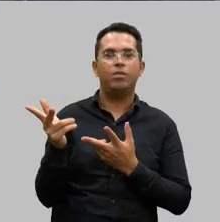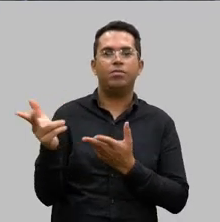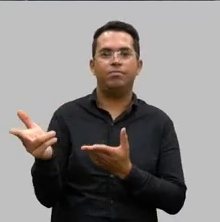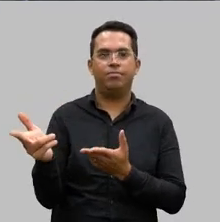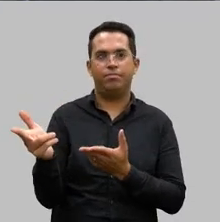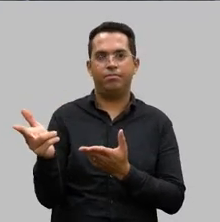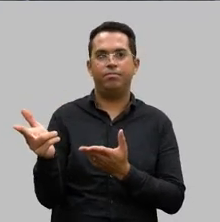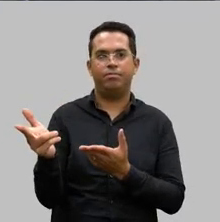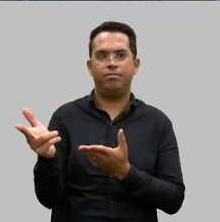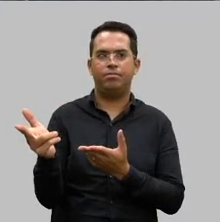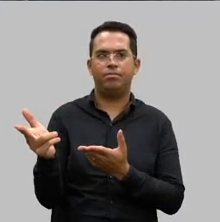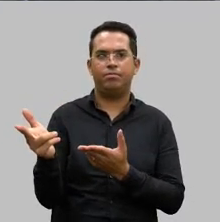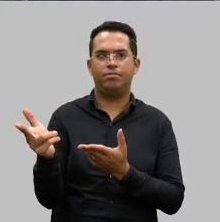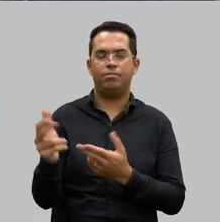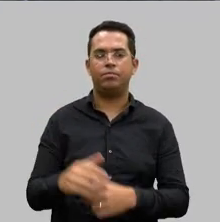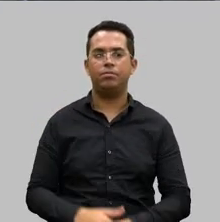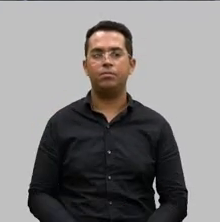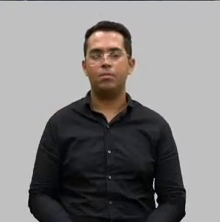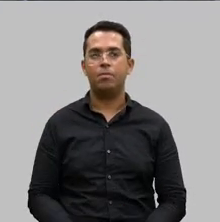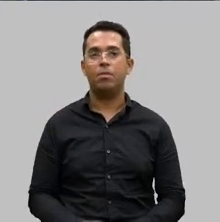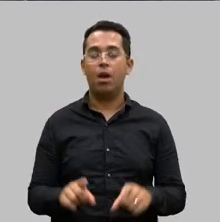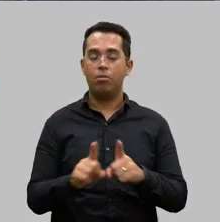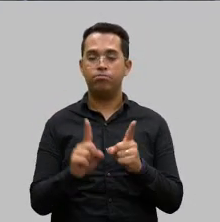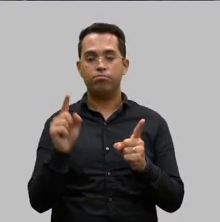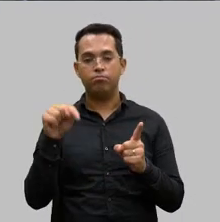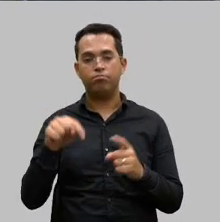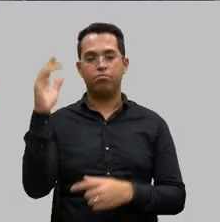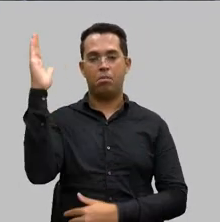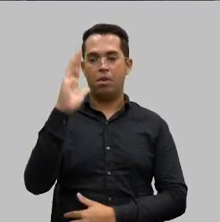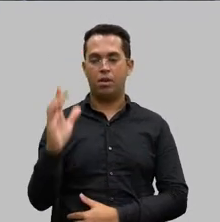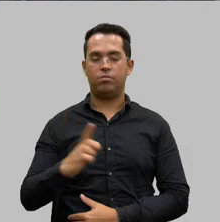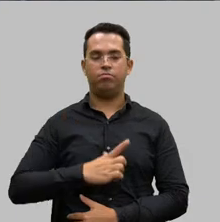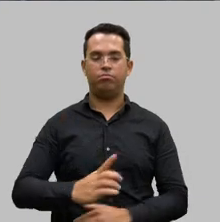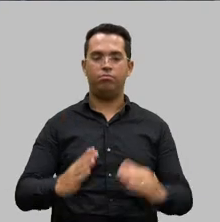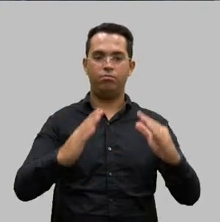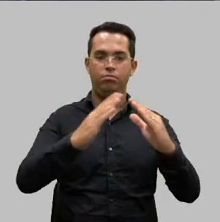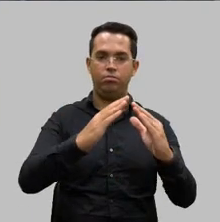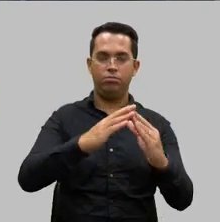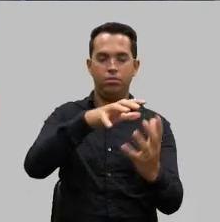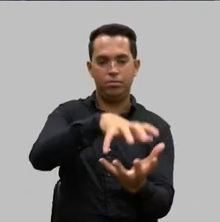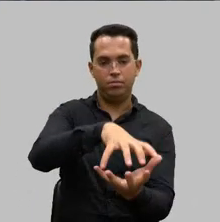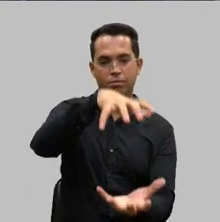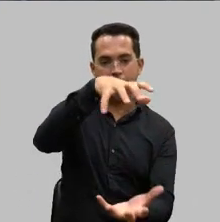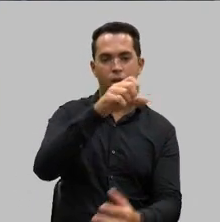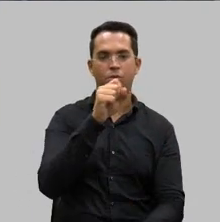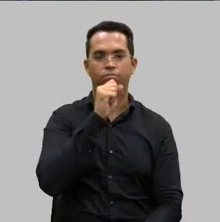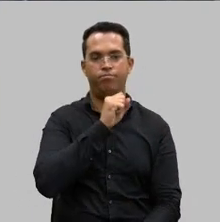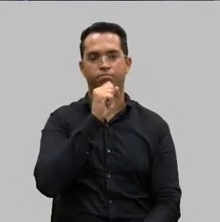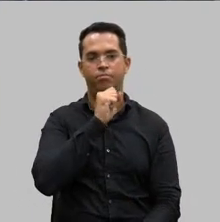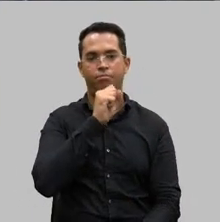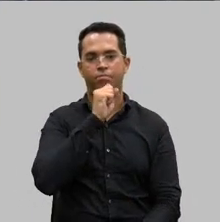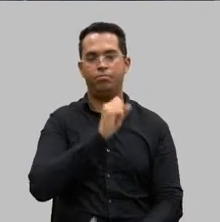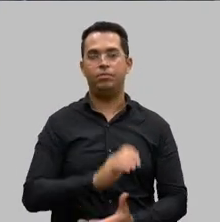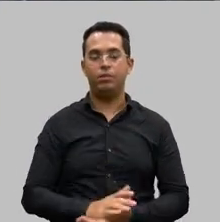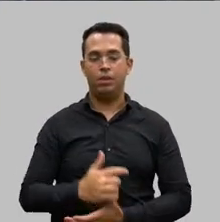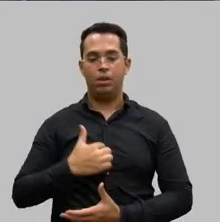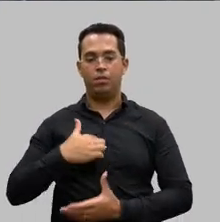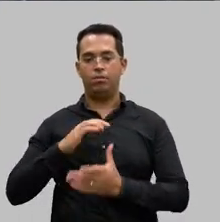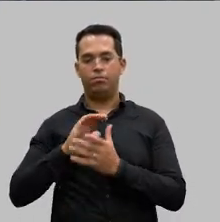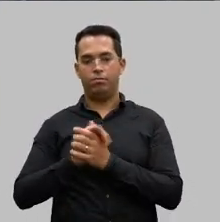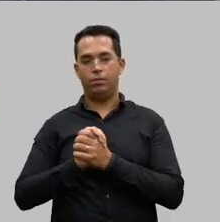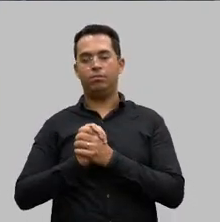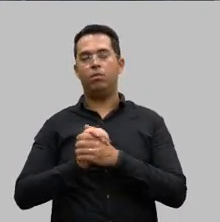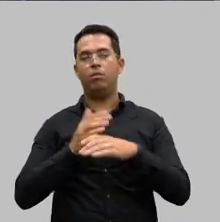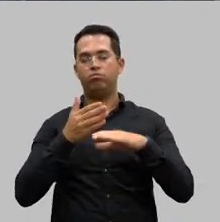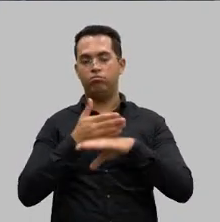fosse o ar dos idosos Olha a minha esposa frequenta muito inclusive ela trabalha muito nessa